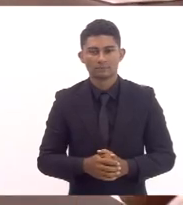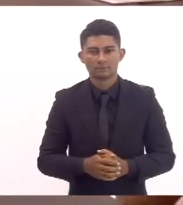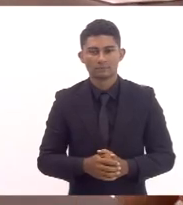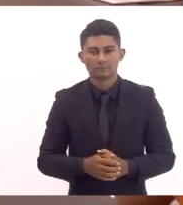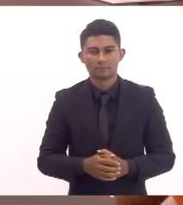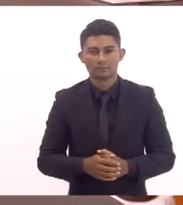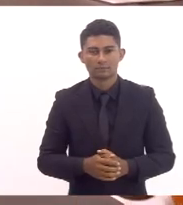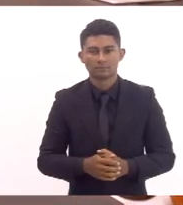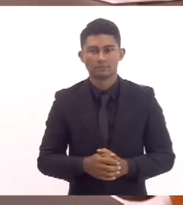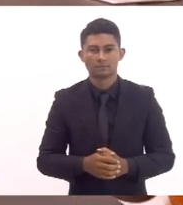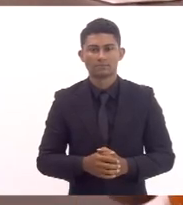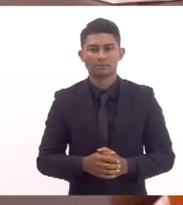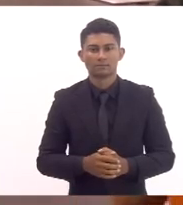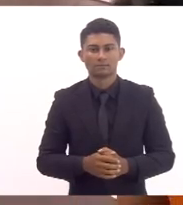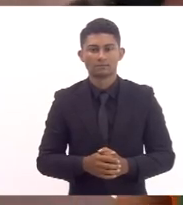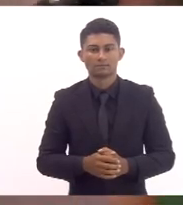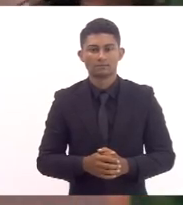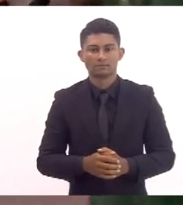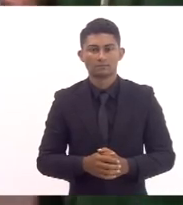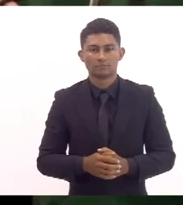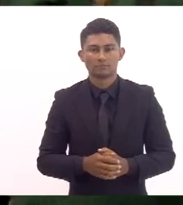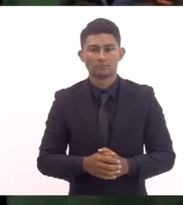E aí